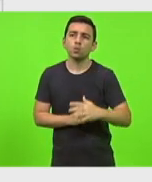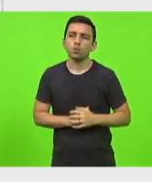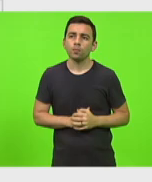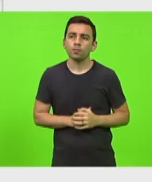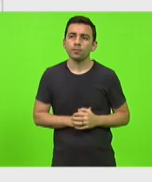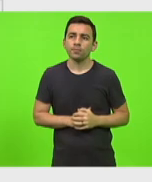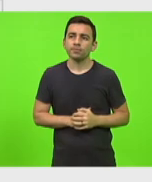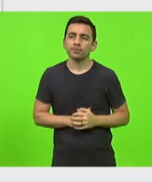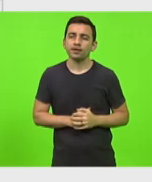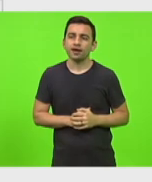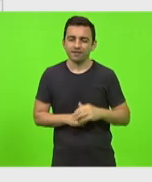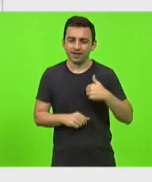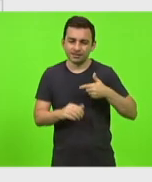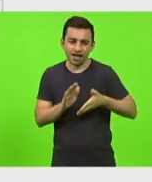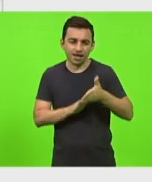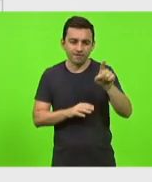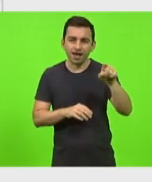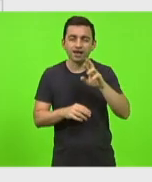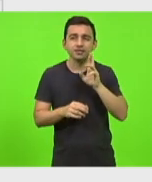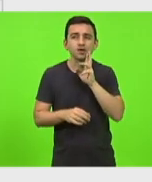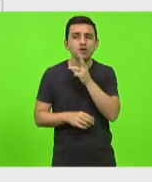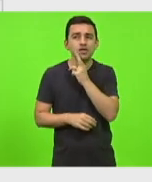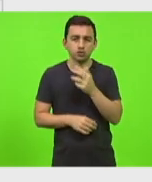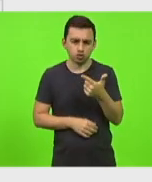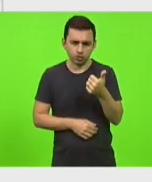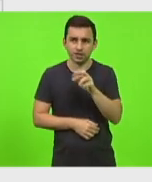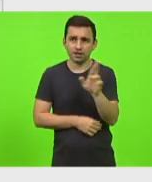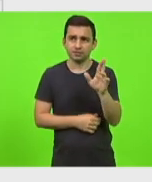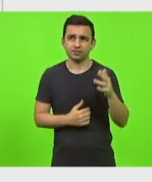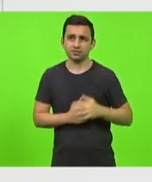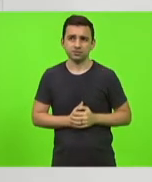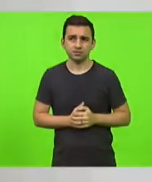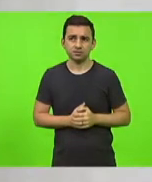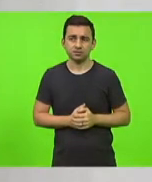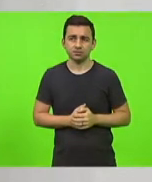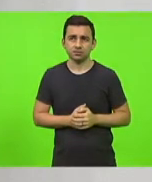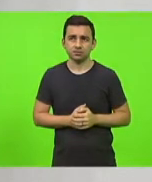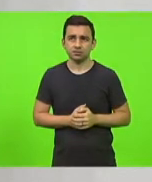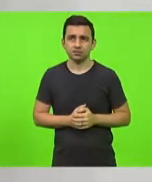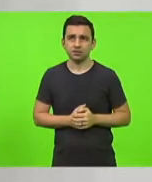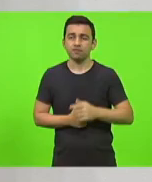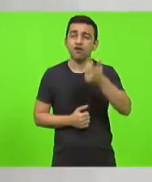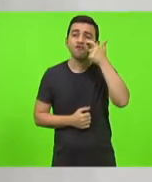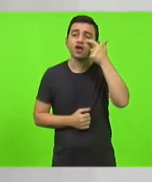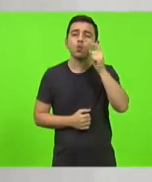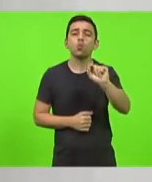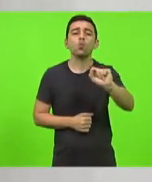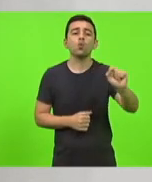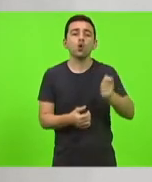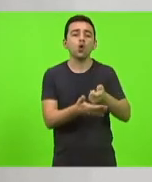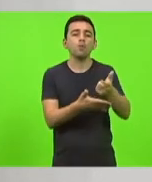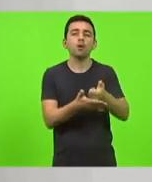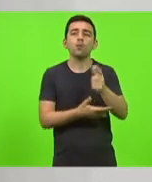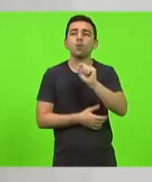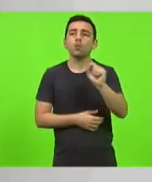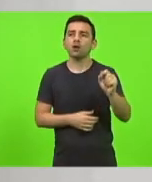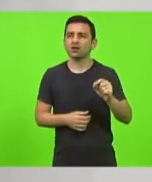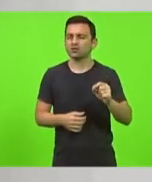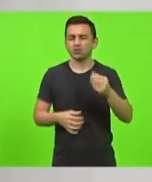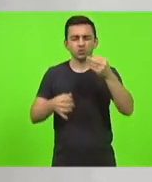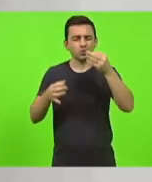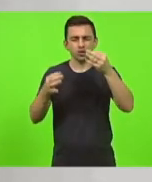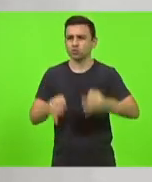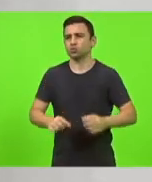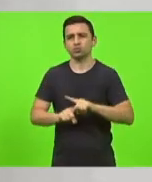sair daqui, vamos no restaurante com R$ 12,00. E vamos ver o que, que a gente compra. É injusto,